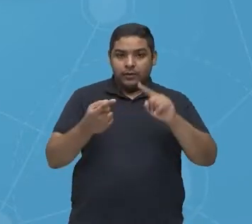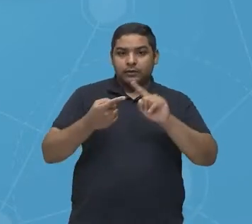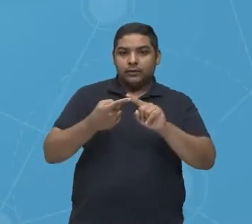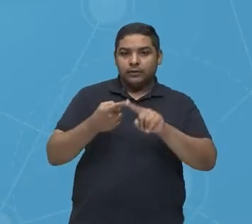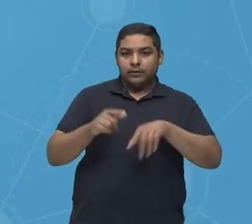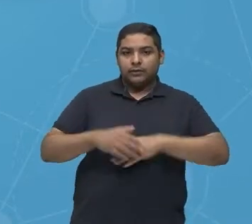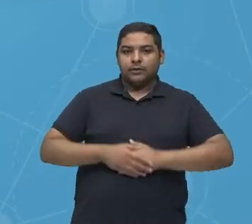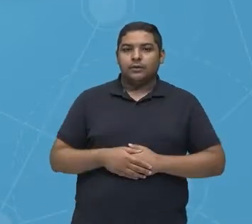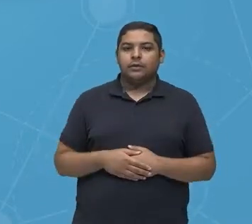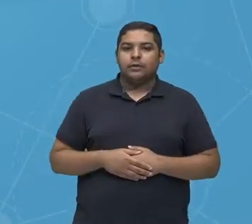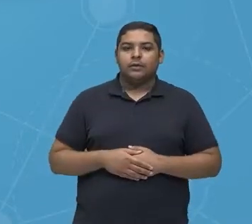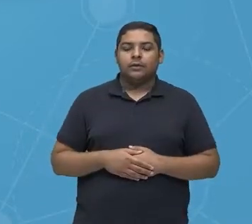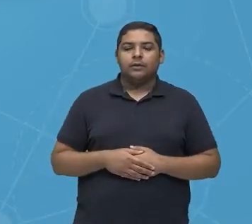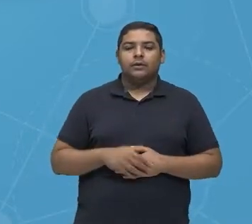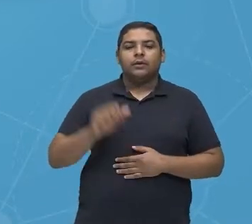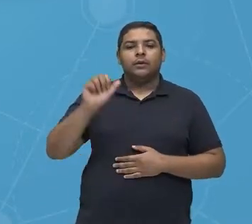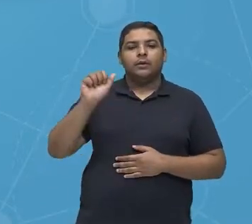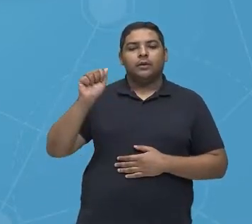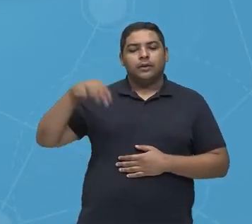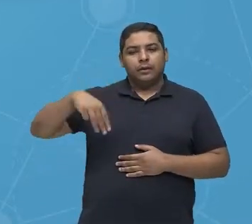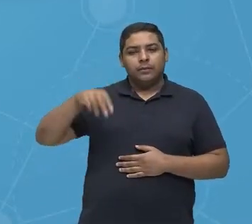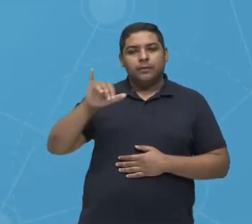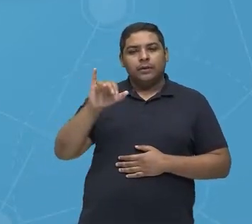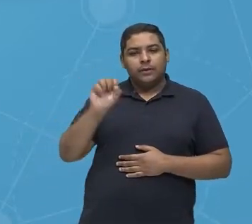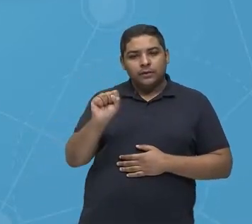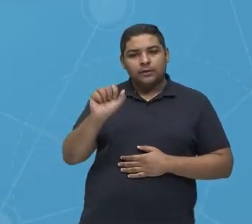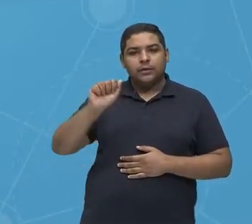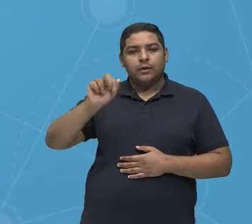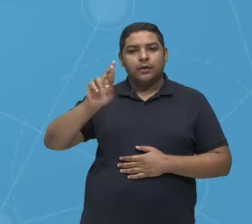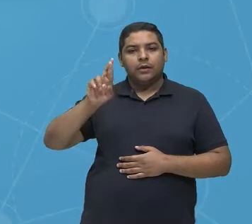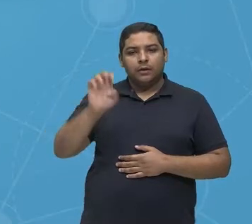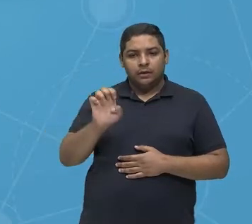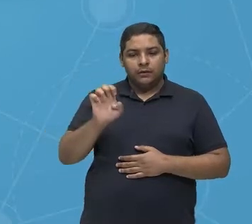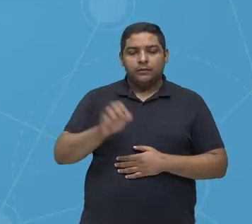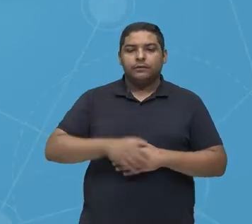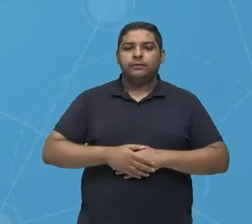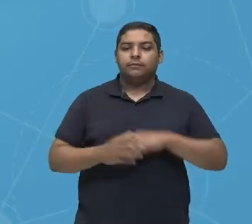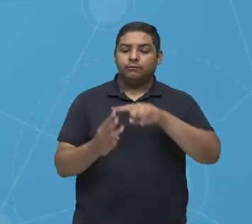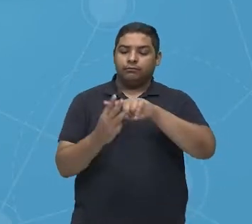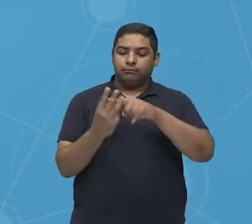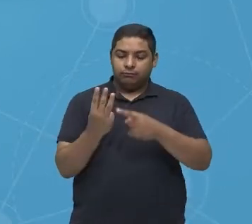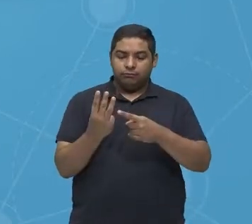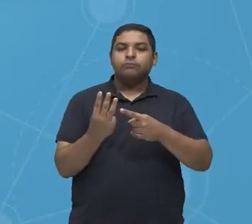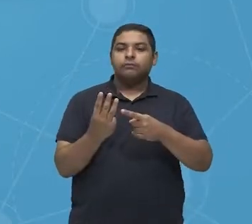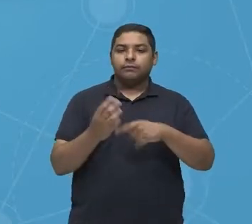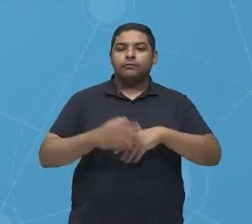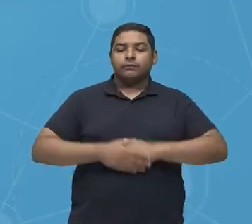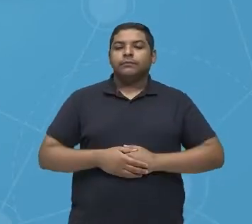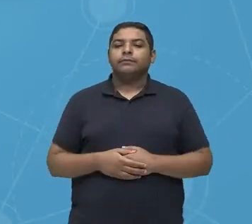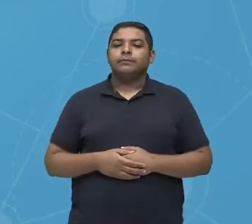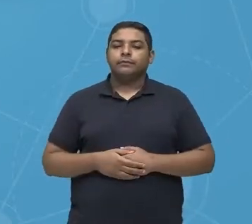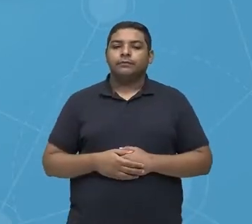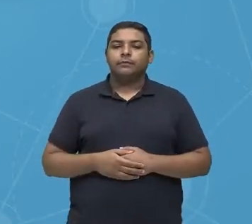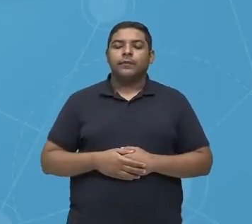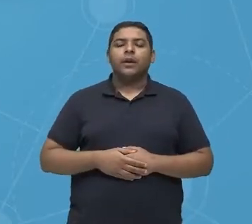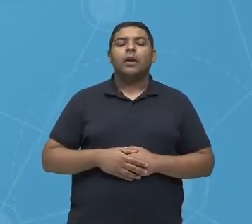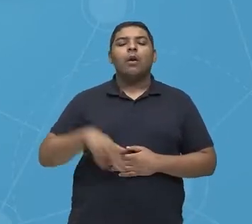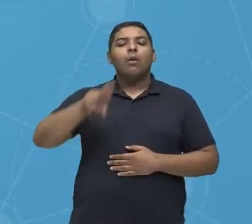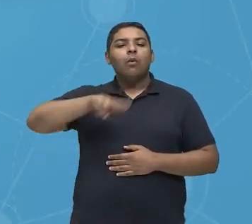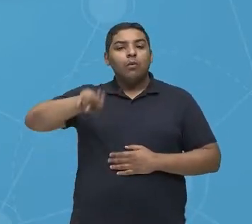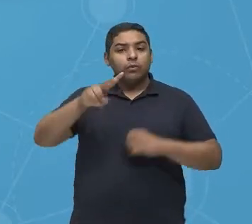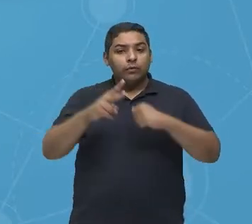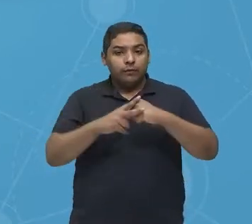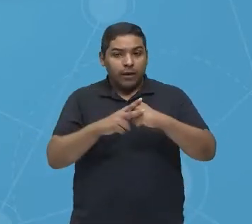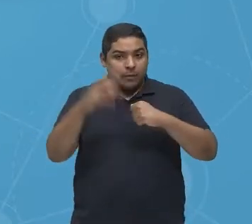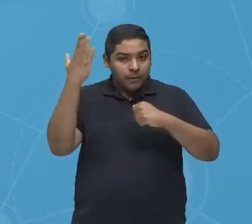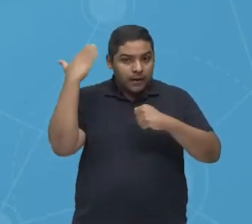am, is e are. Já na sua forma de passado, né, quando eu utilizo o verbo to be no passado, ele só tem duas